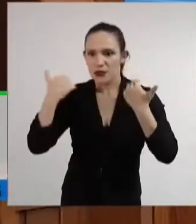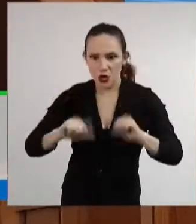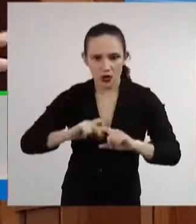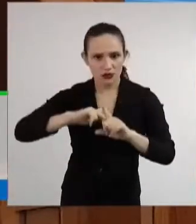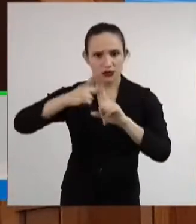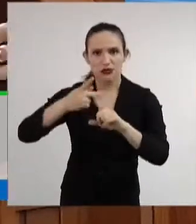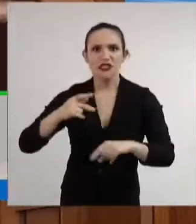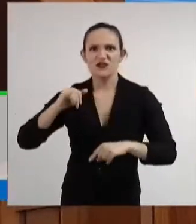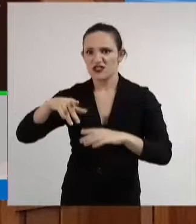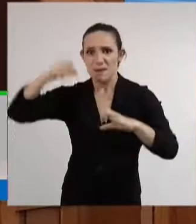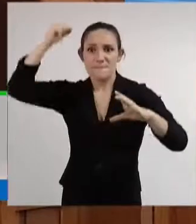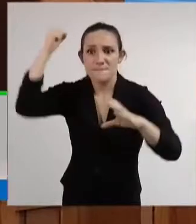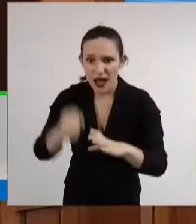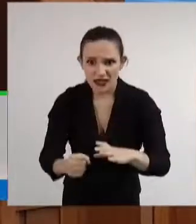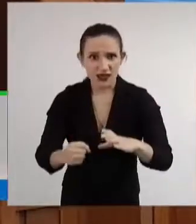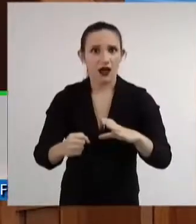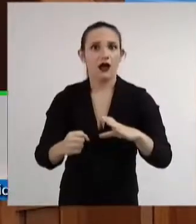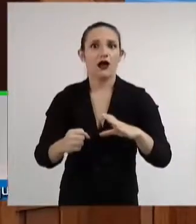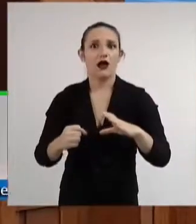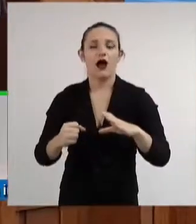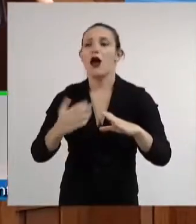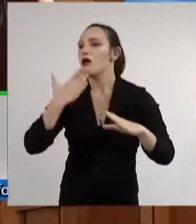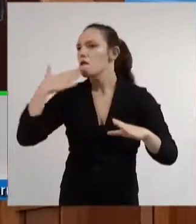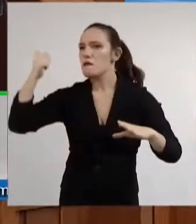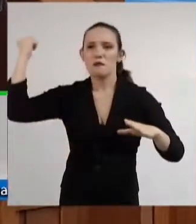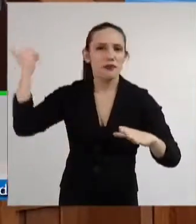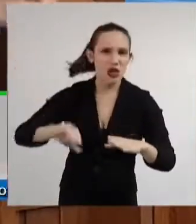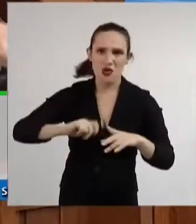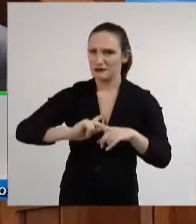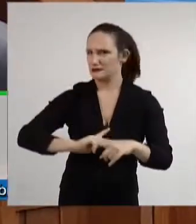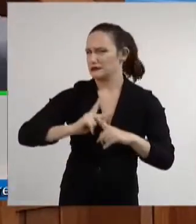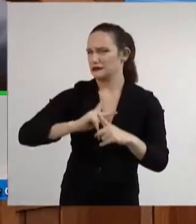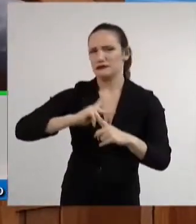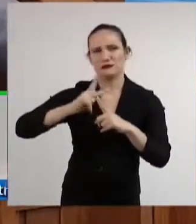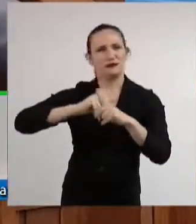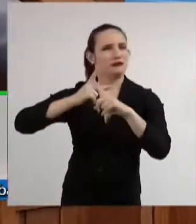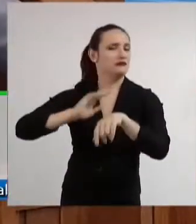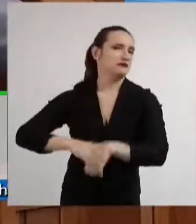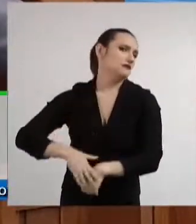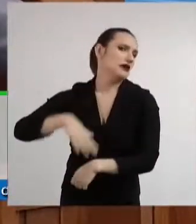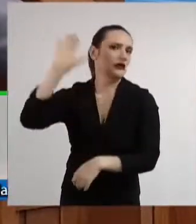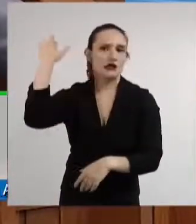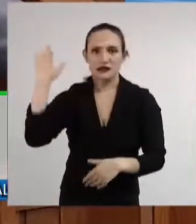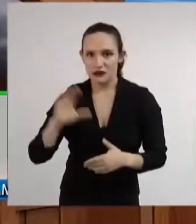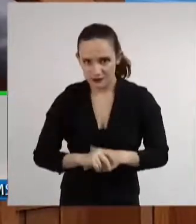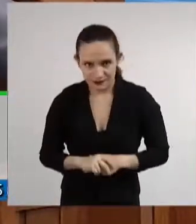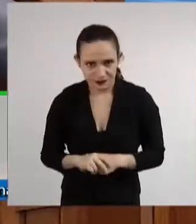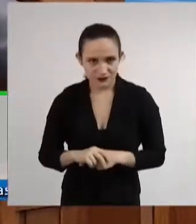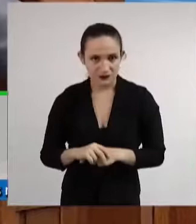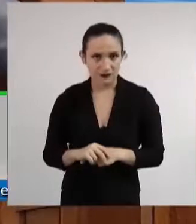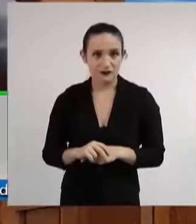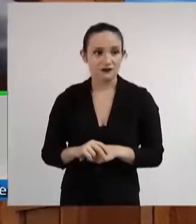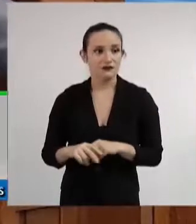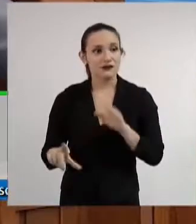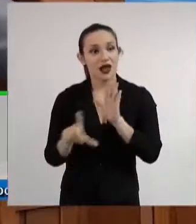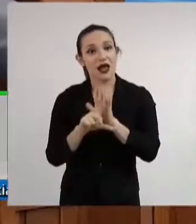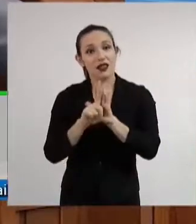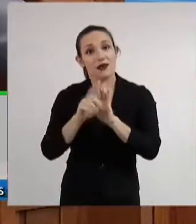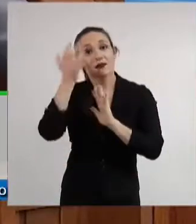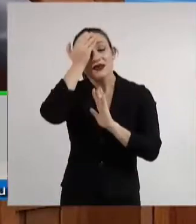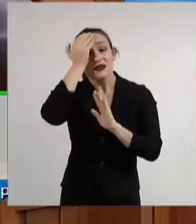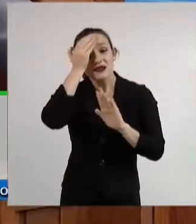você tirar a vida de alguém, essa pena ainda é maior, e a Lei da Penha vem justamente